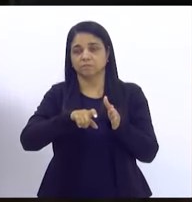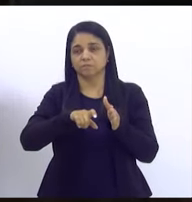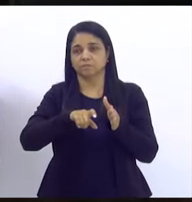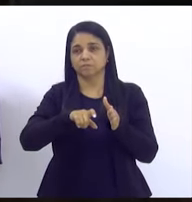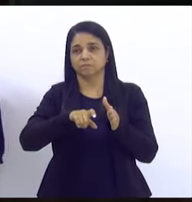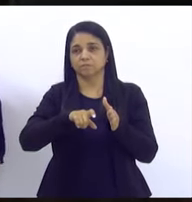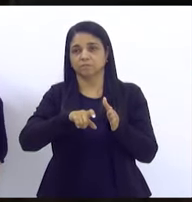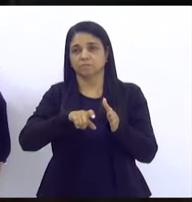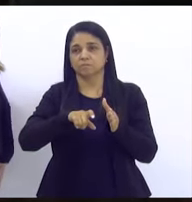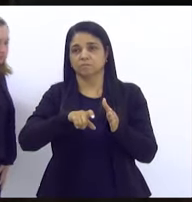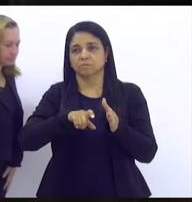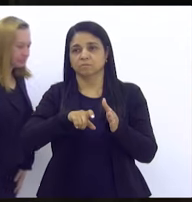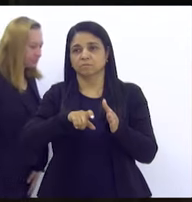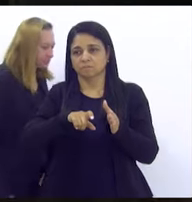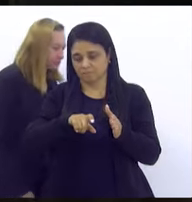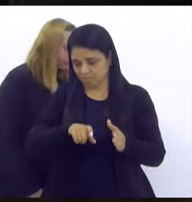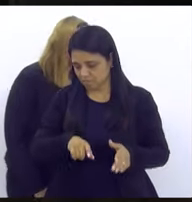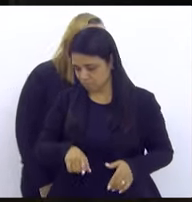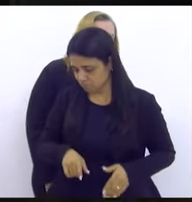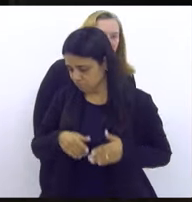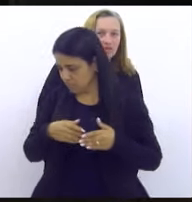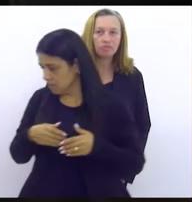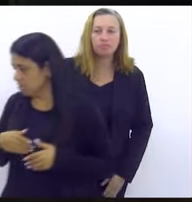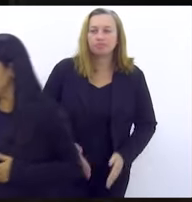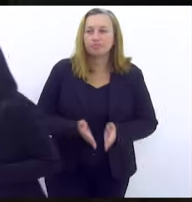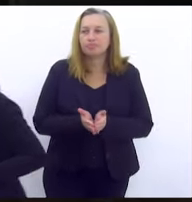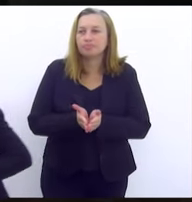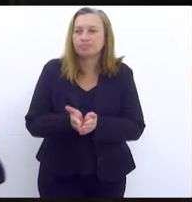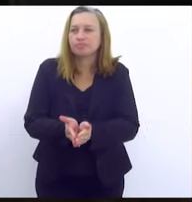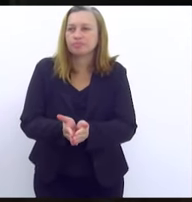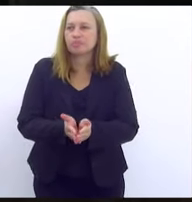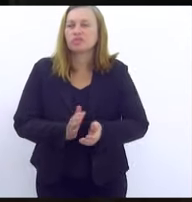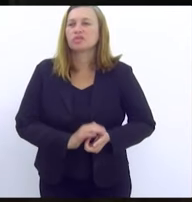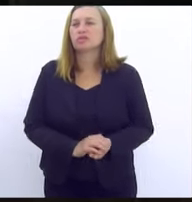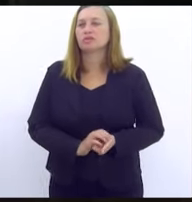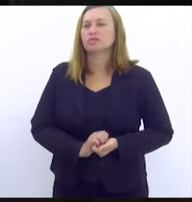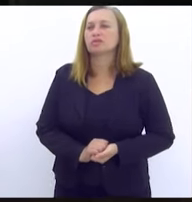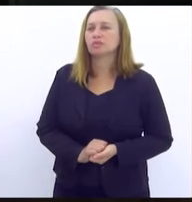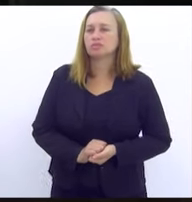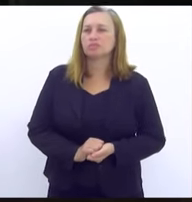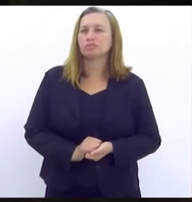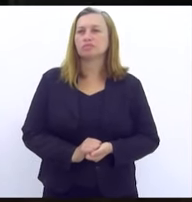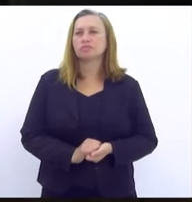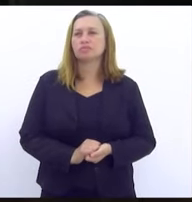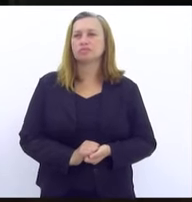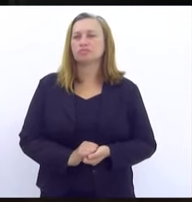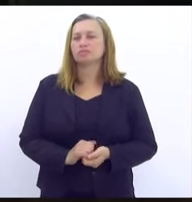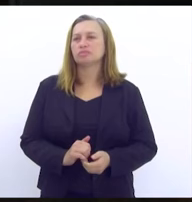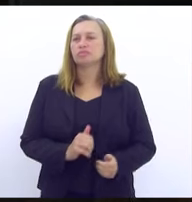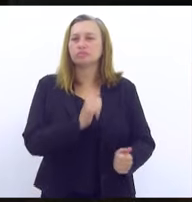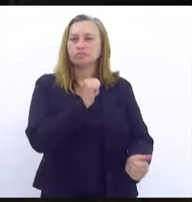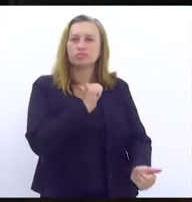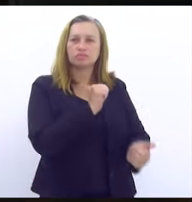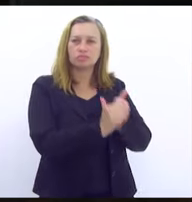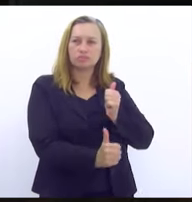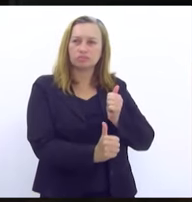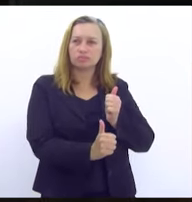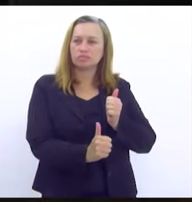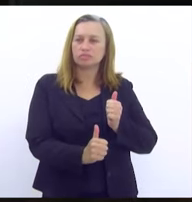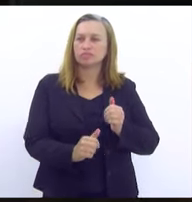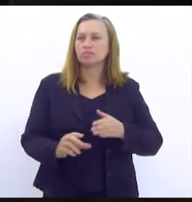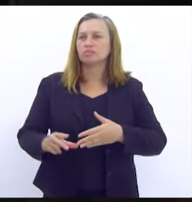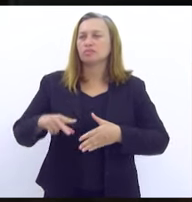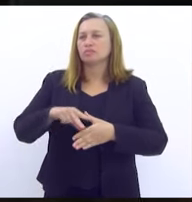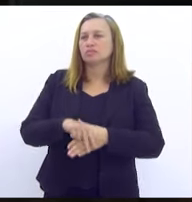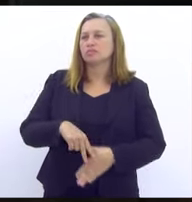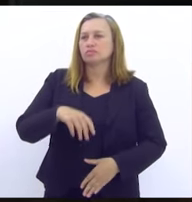de tributação para embarcações de recreio ou de esporte, com base no inciso